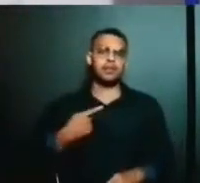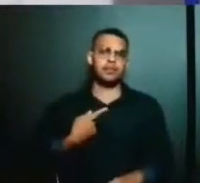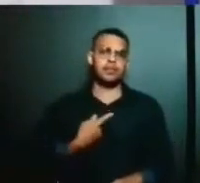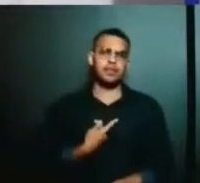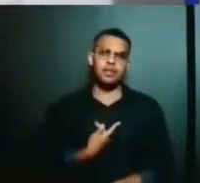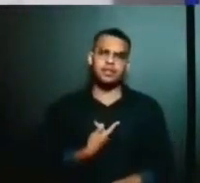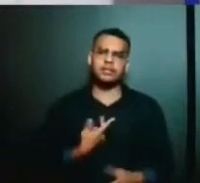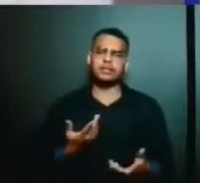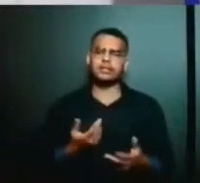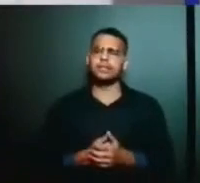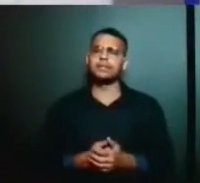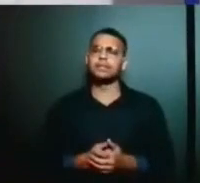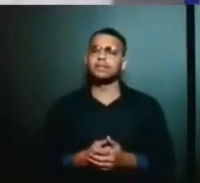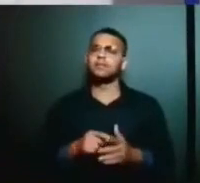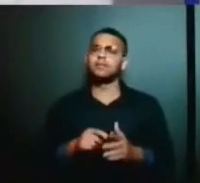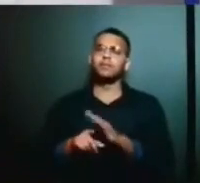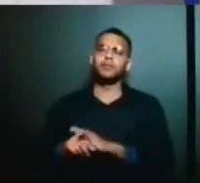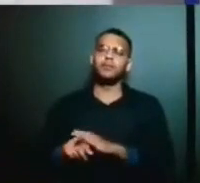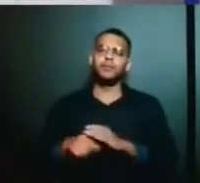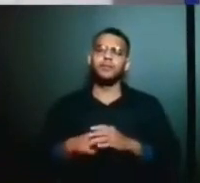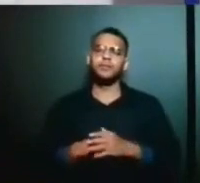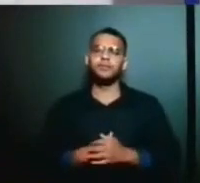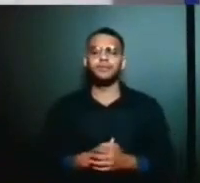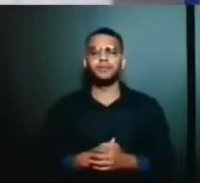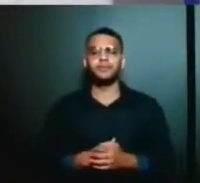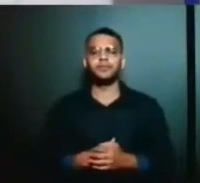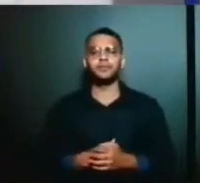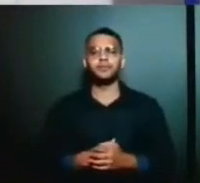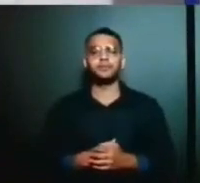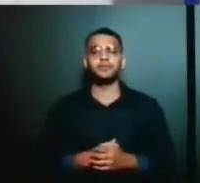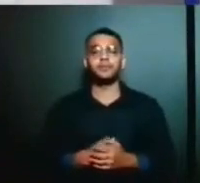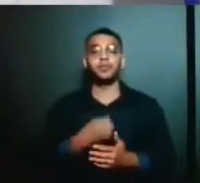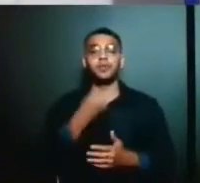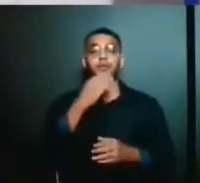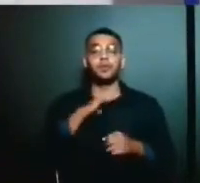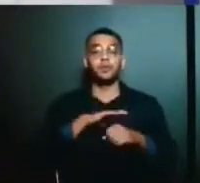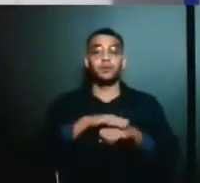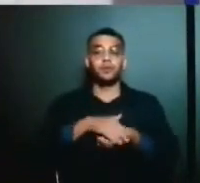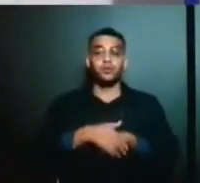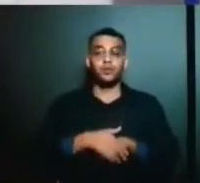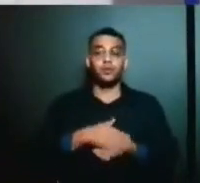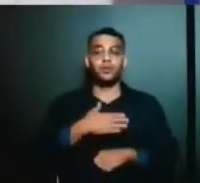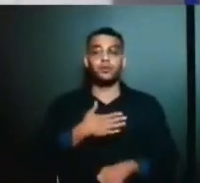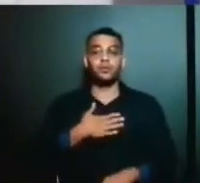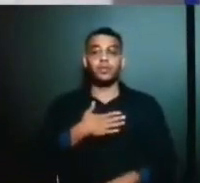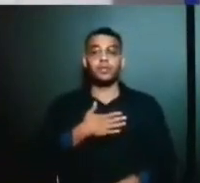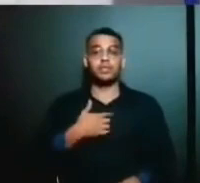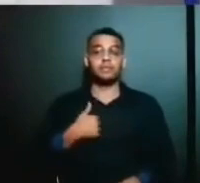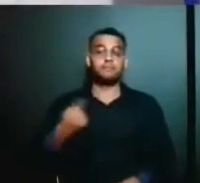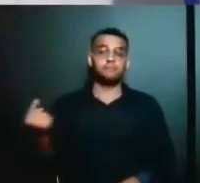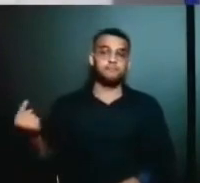complementar. Passo a palavra para você em primeiro lugar. Bom, boa noite, um prazer estar aqui com vocês.